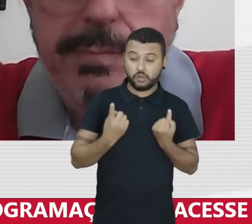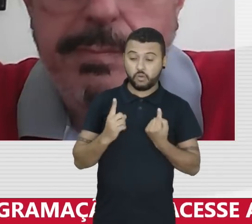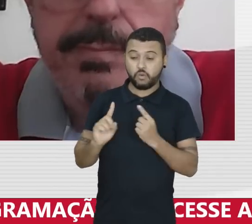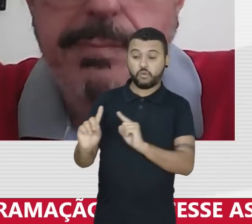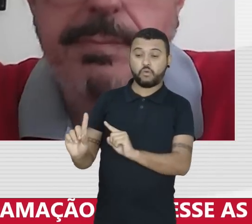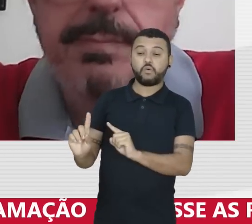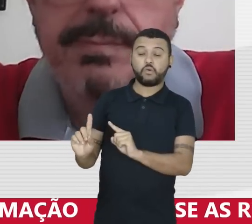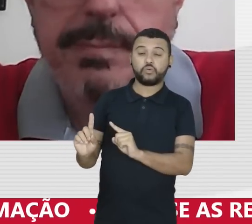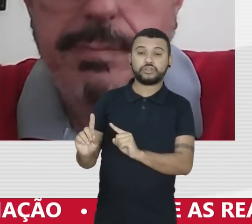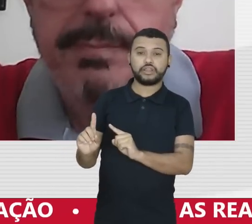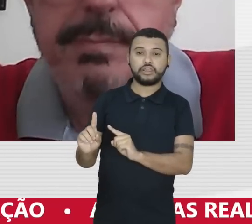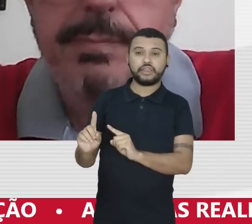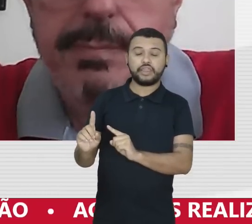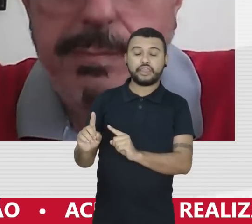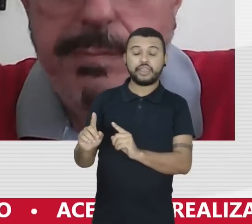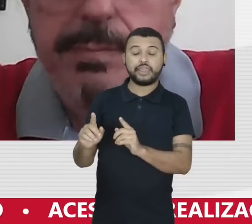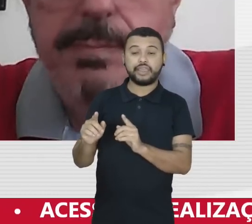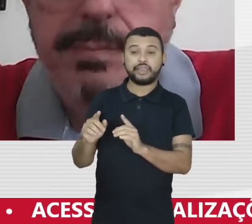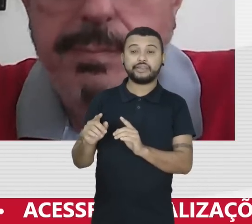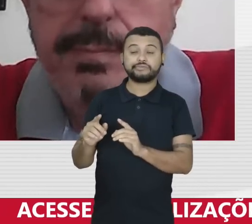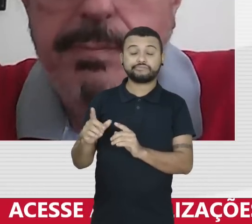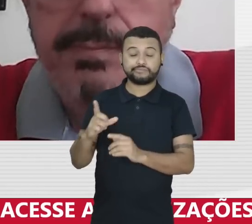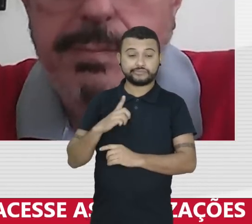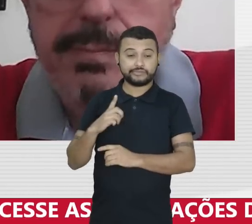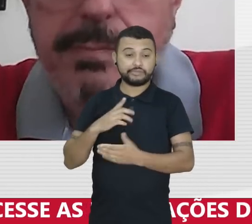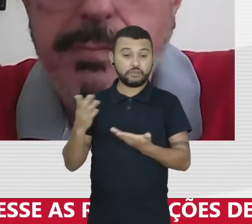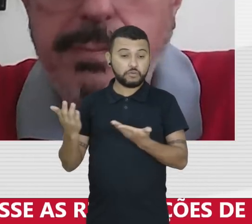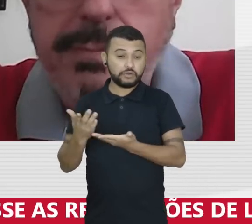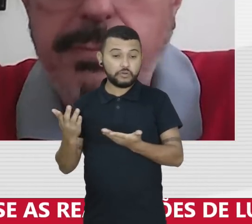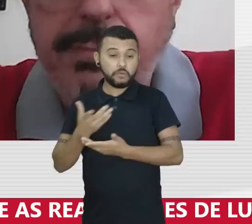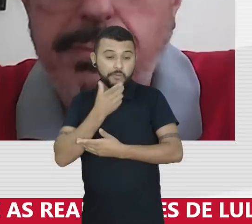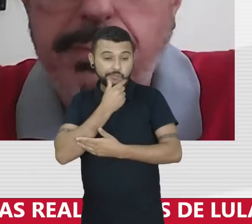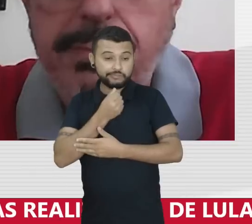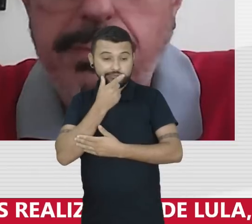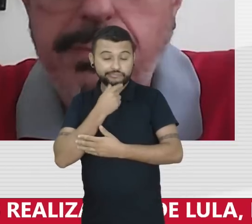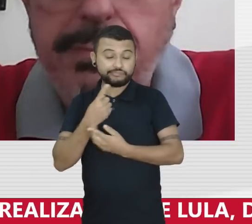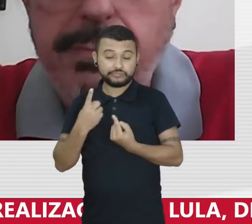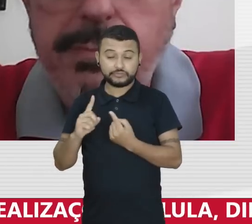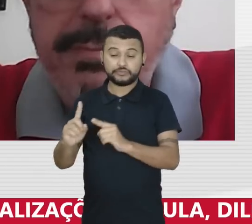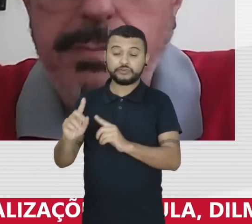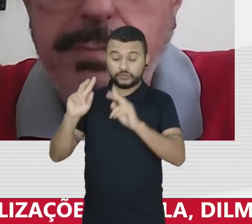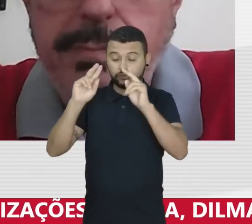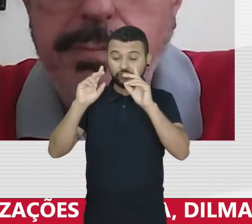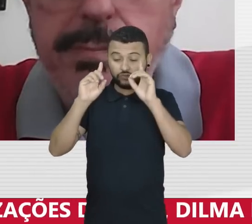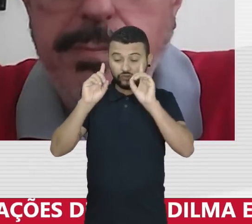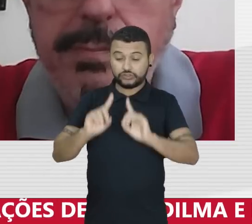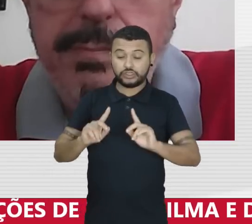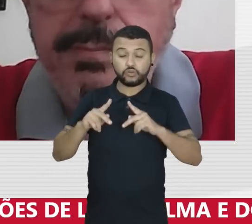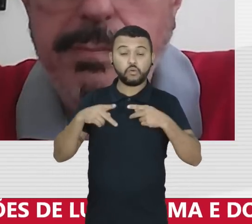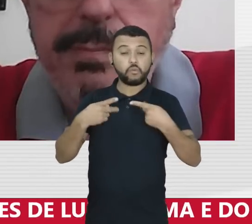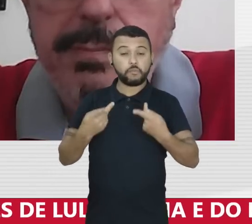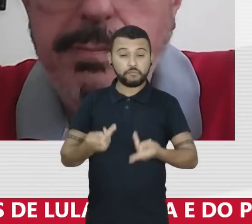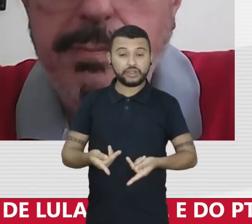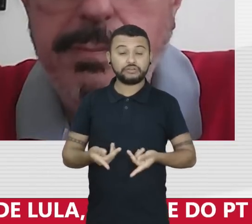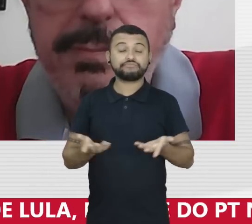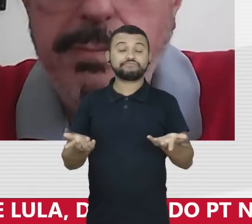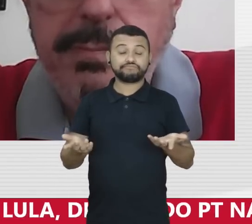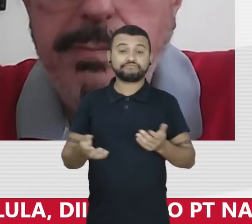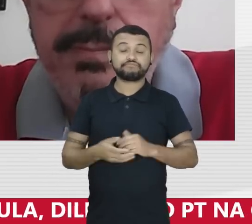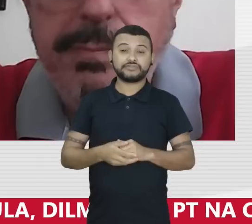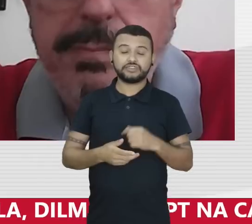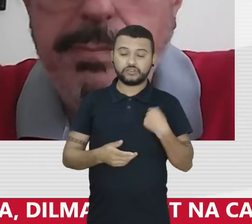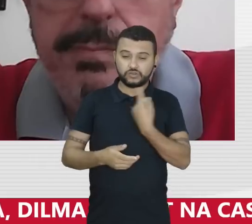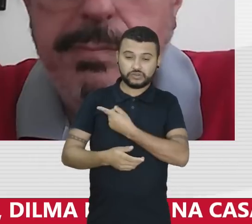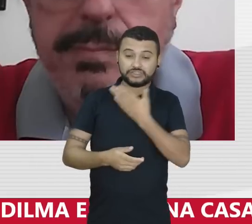inimigo, confesso de direitos humanos, né? E que certamente vai deixar uma herança de barbárie para o próximo governo, que todos